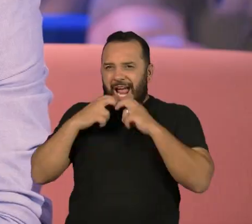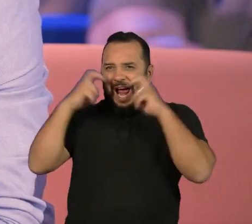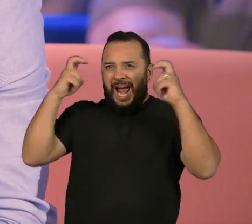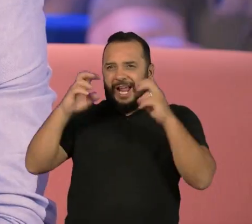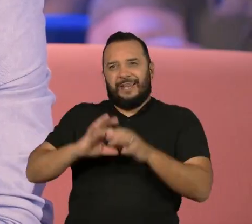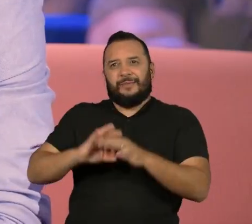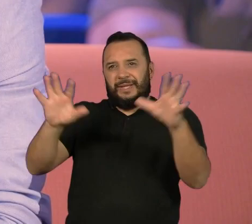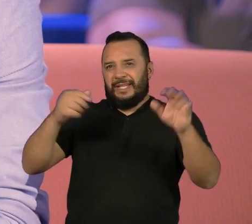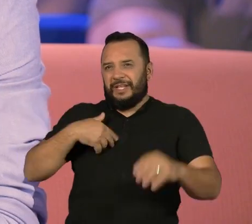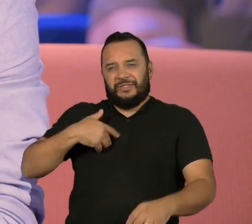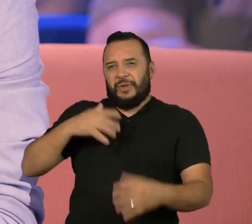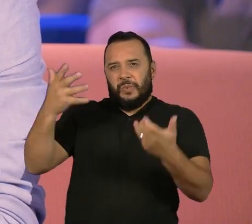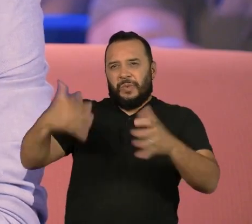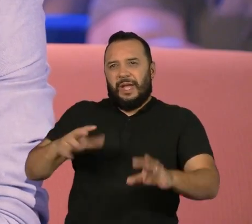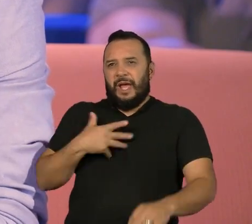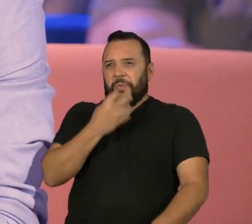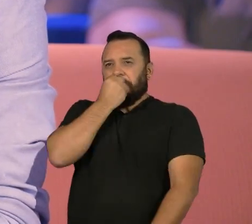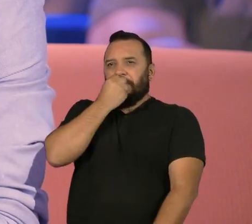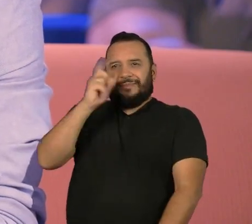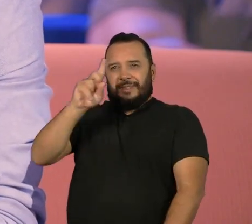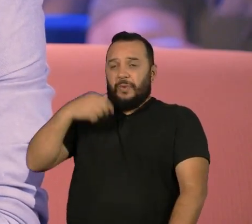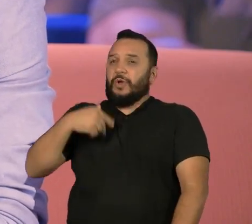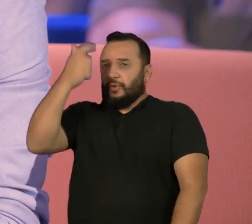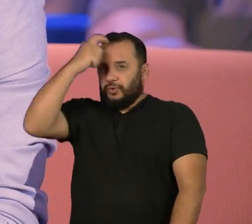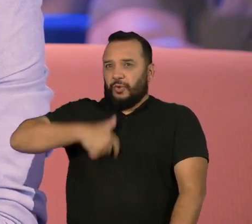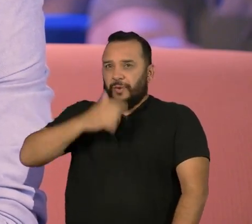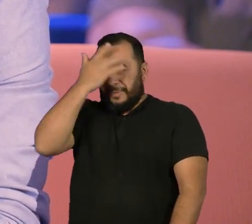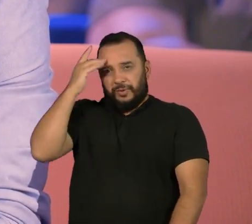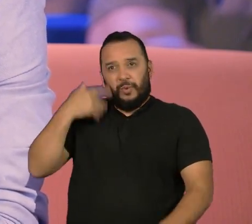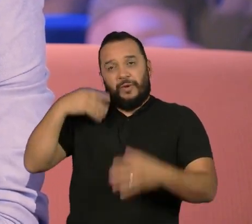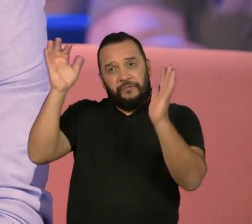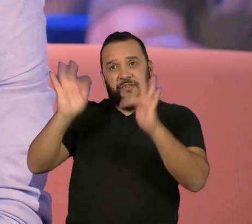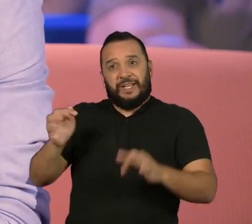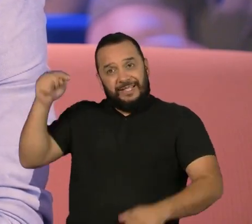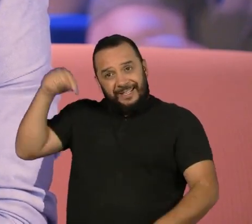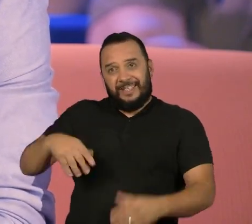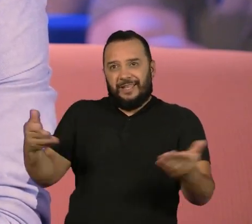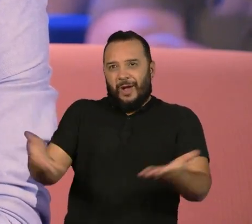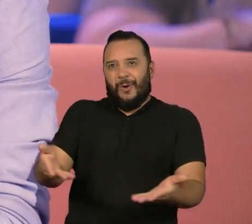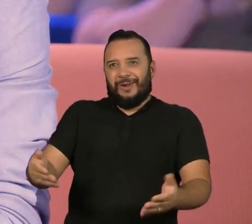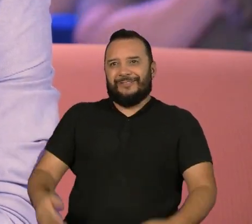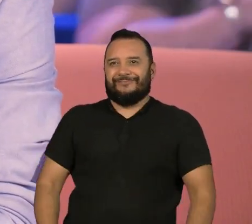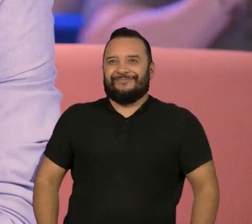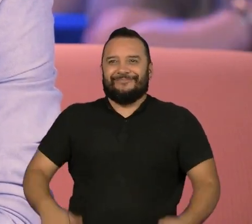e dizendo, eu não vou mais me calar. Eu vou ser essa pessoa que vou ser feliz aqui e agora.